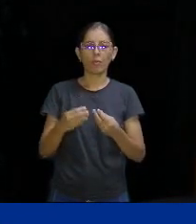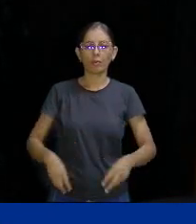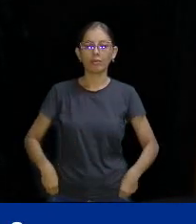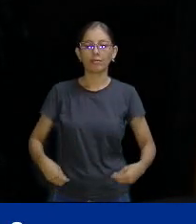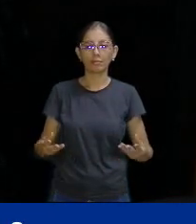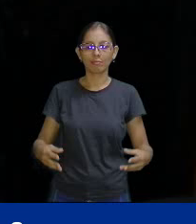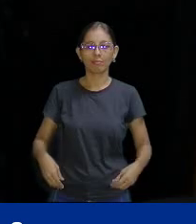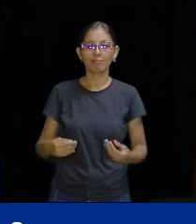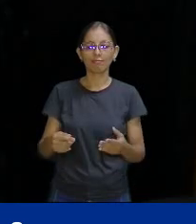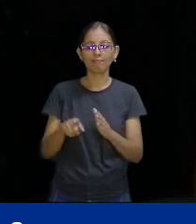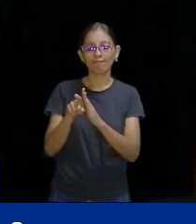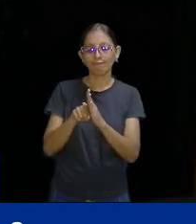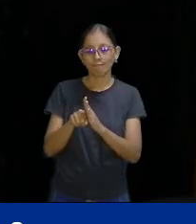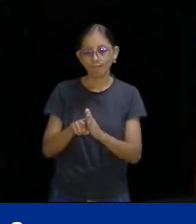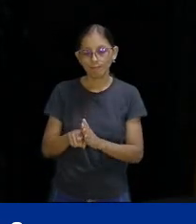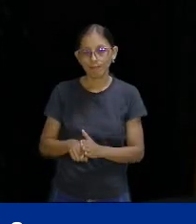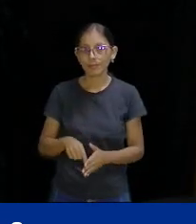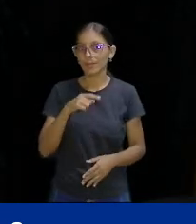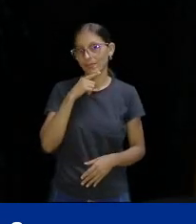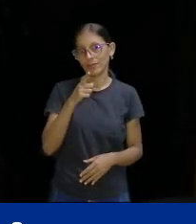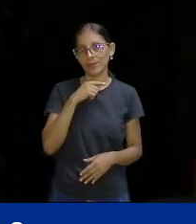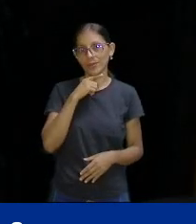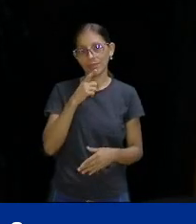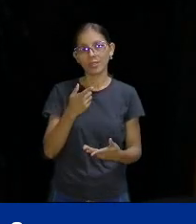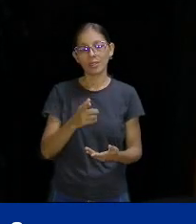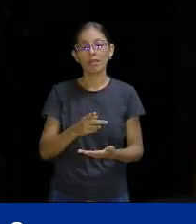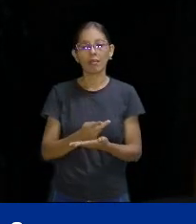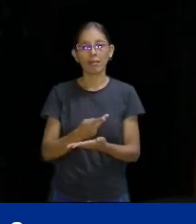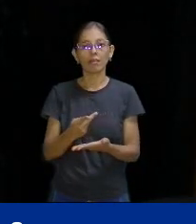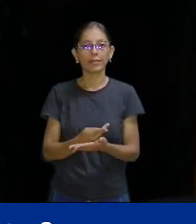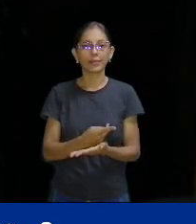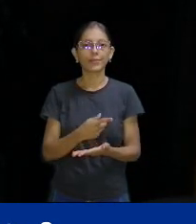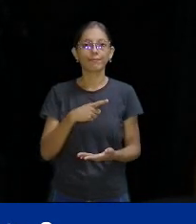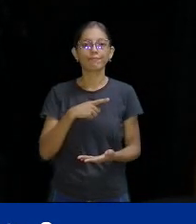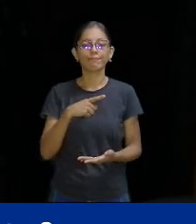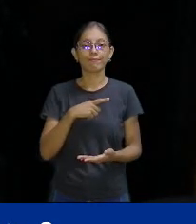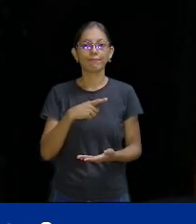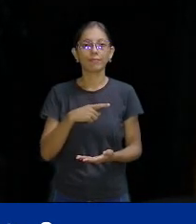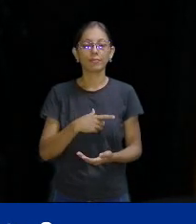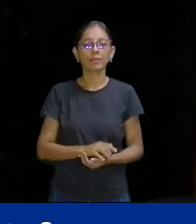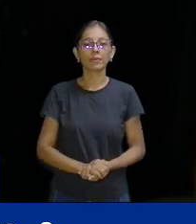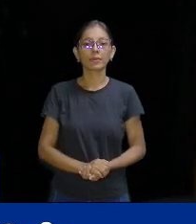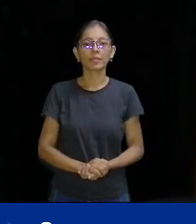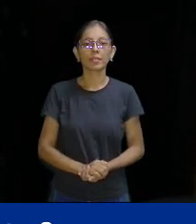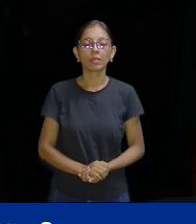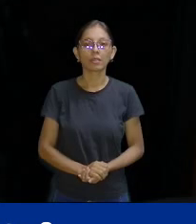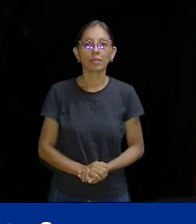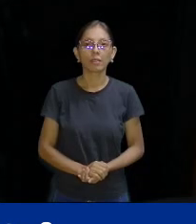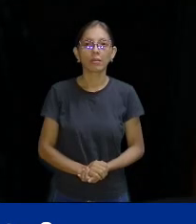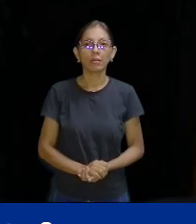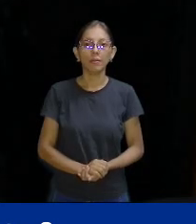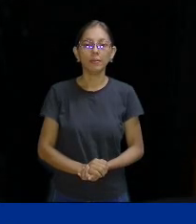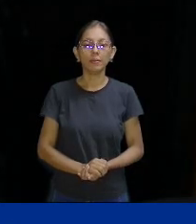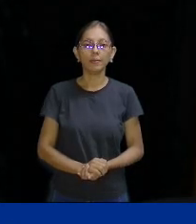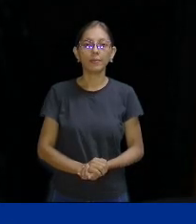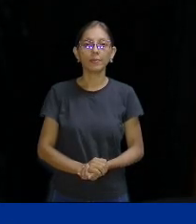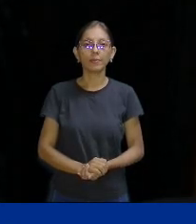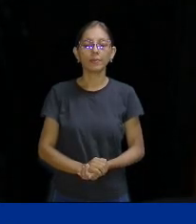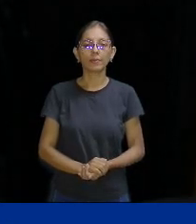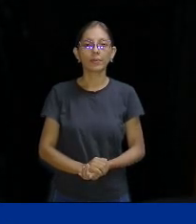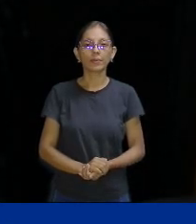gastos, entendendo ser um erro de proporção tal que compromete a regularidade do que foi apresentado à Justiça